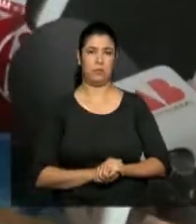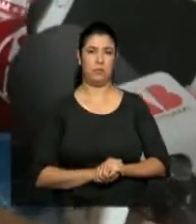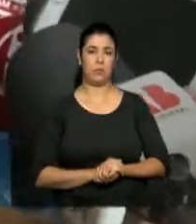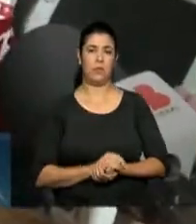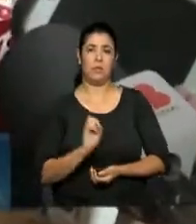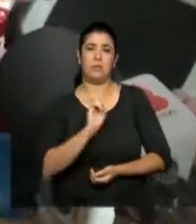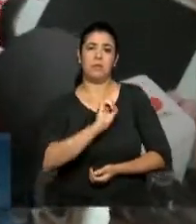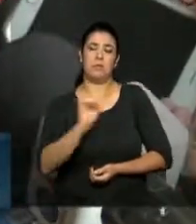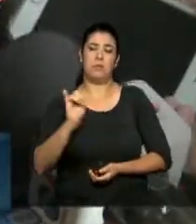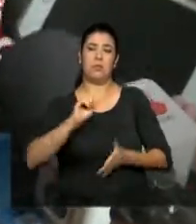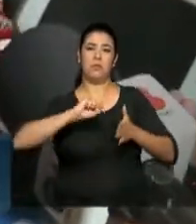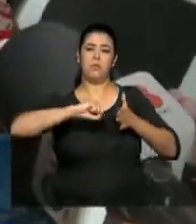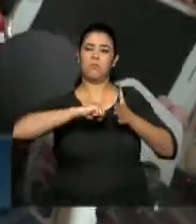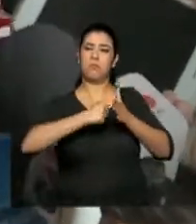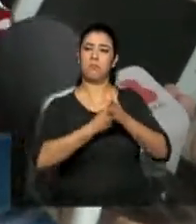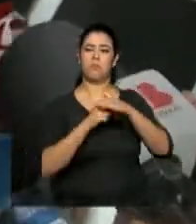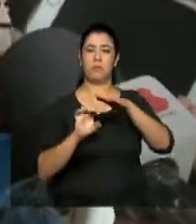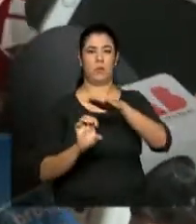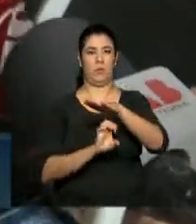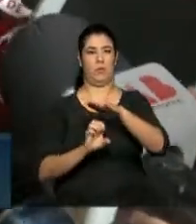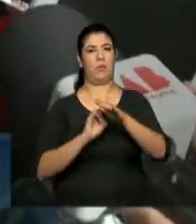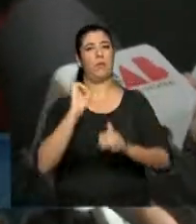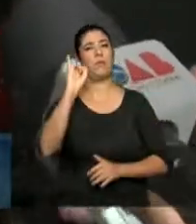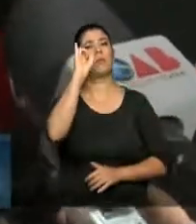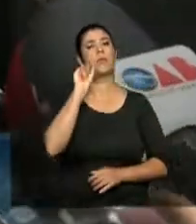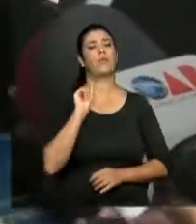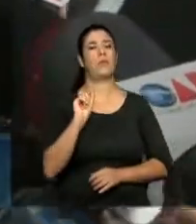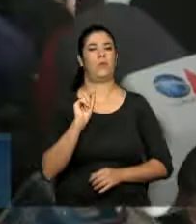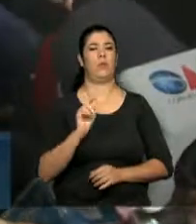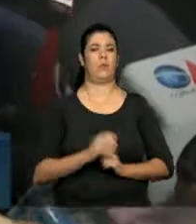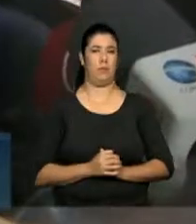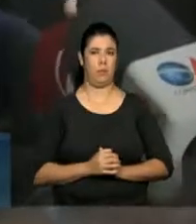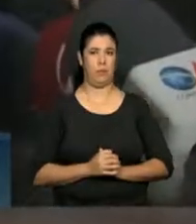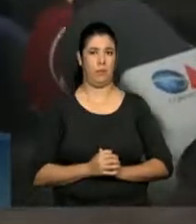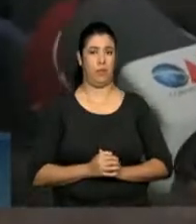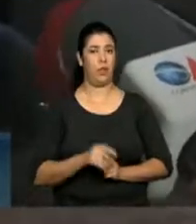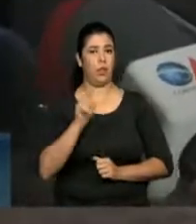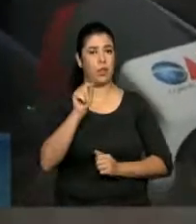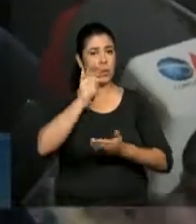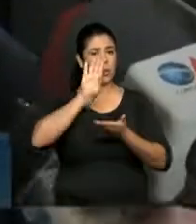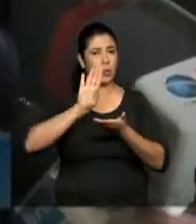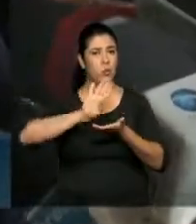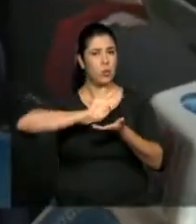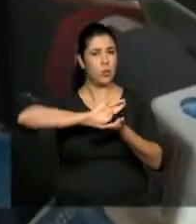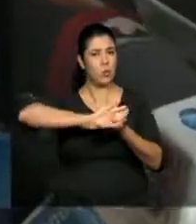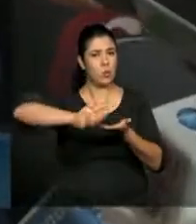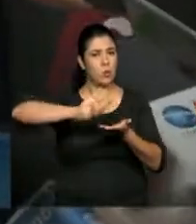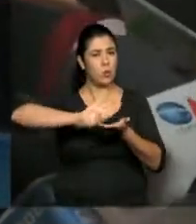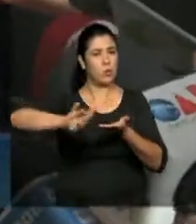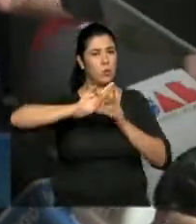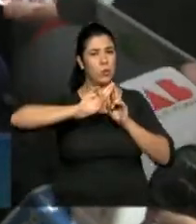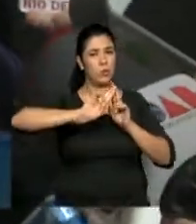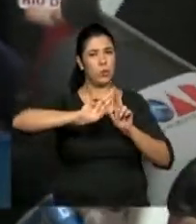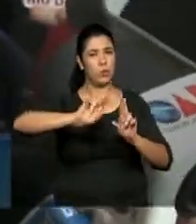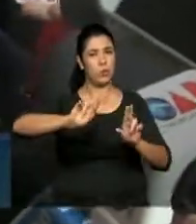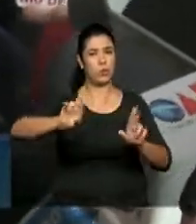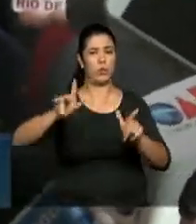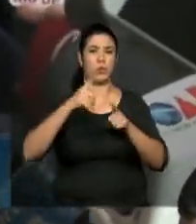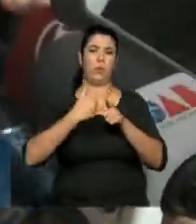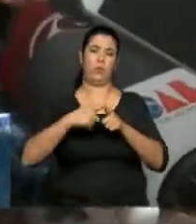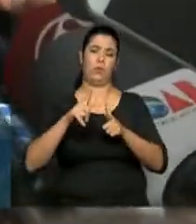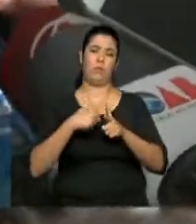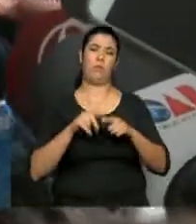Fechar uma empresa é importante porque elimina todas aquelas condições